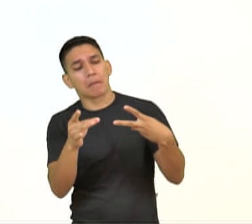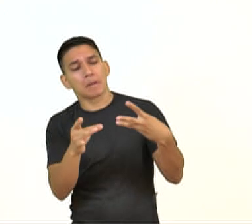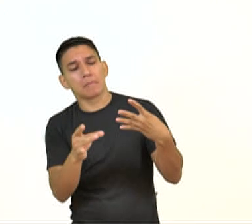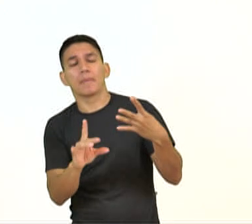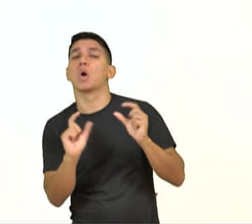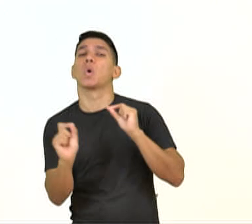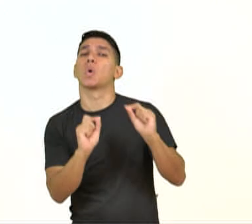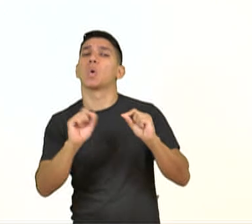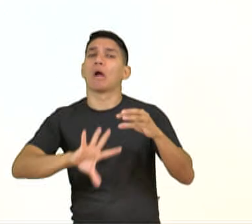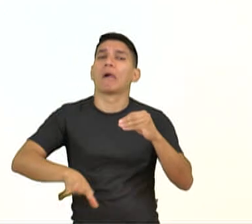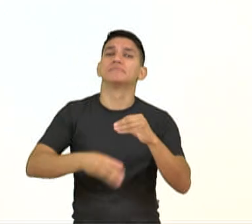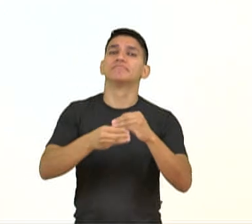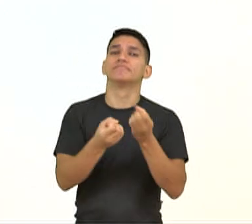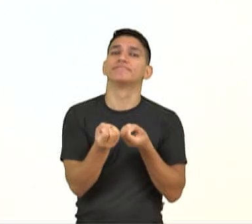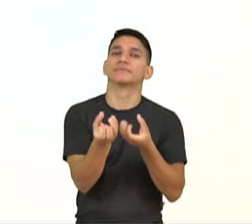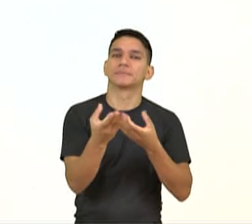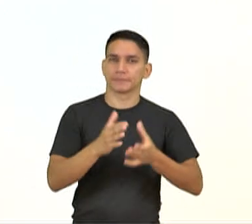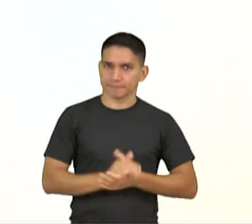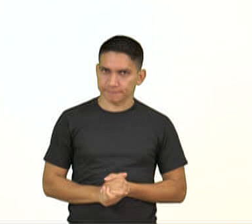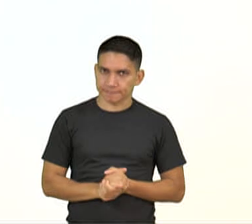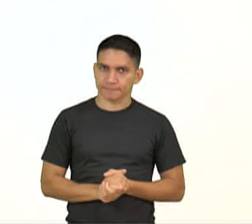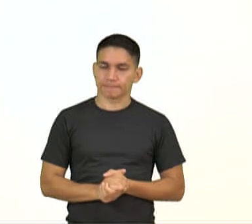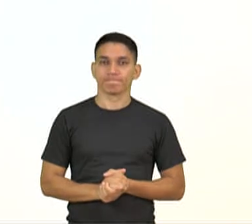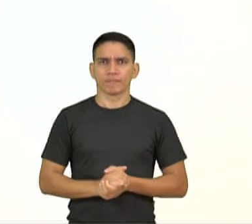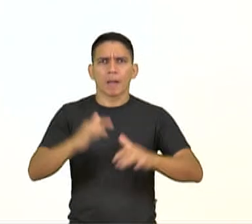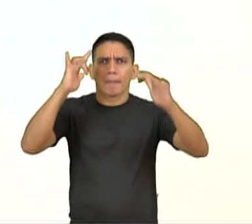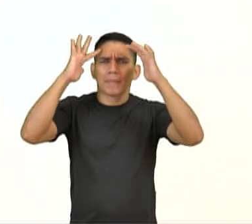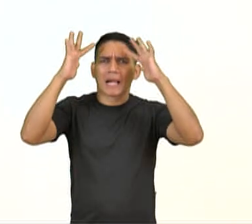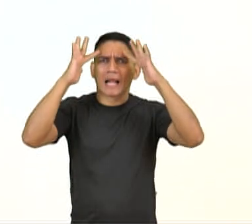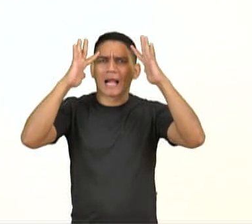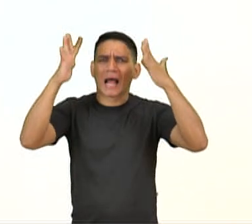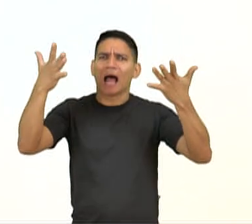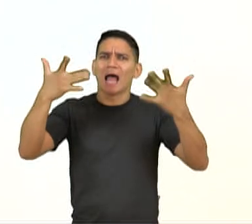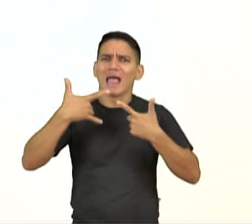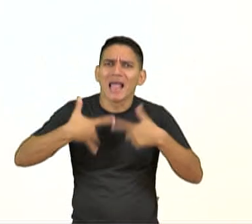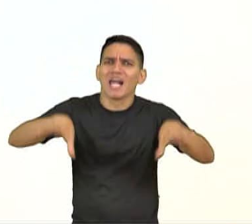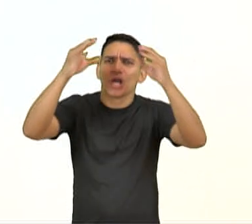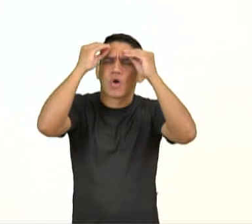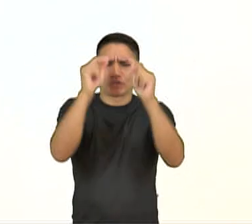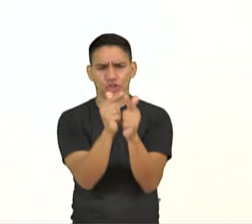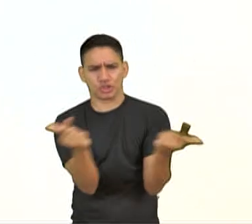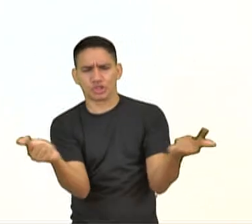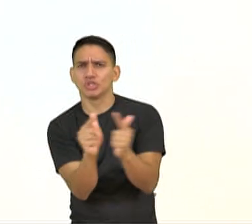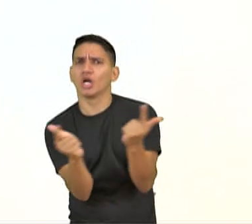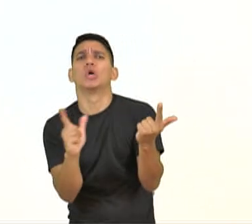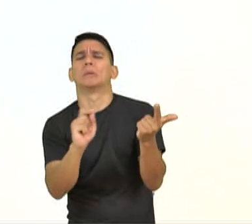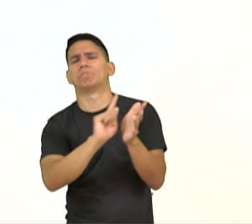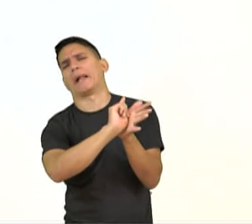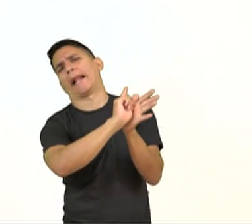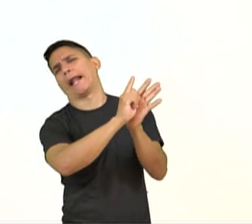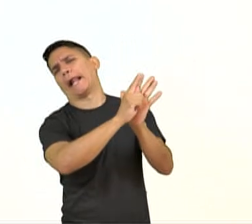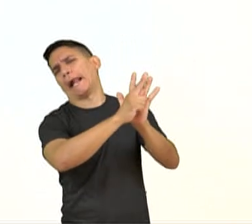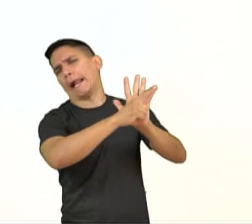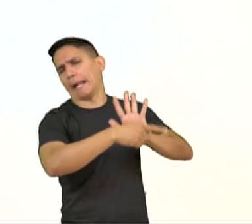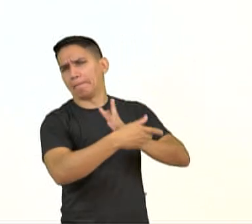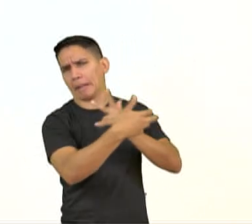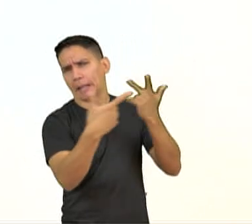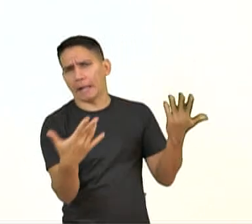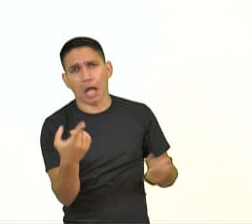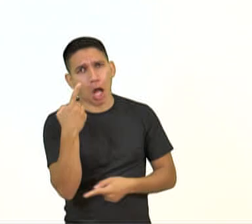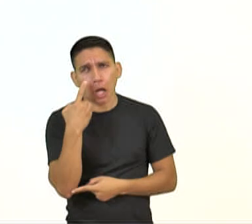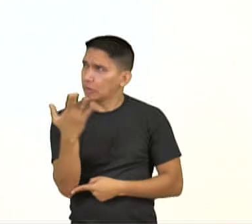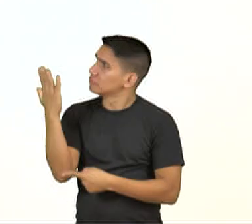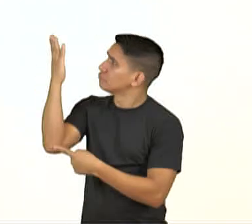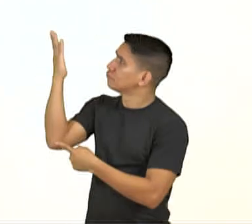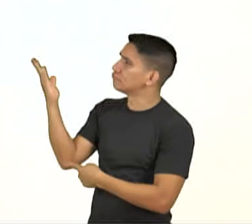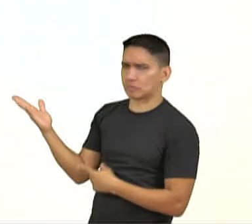notícia. Pensar na linguagem jornalística é pensar em múltiplos gêneros textuais. Quantos dos textos citados abaixo você